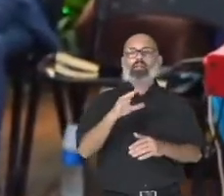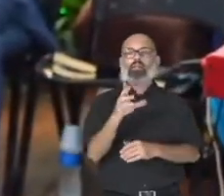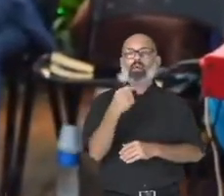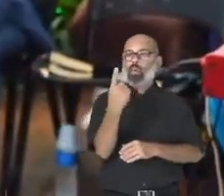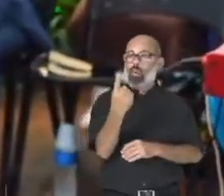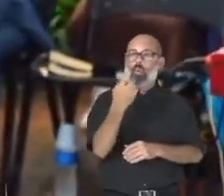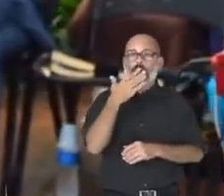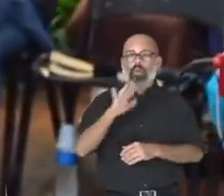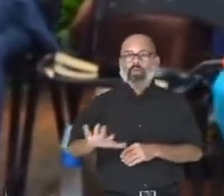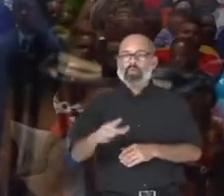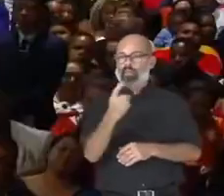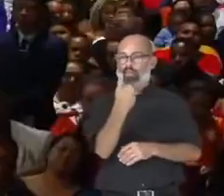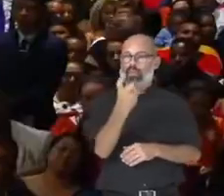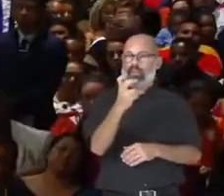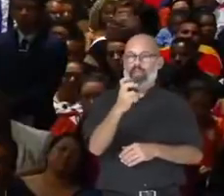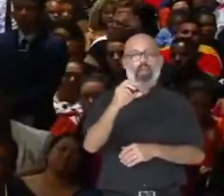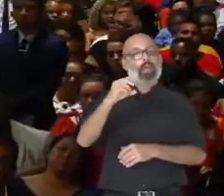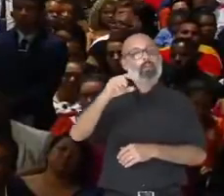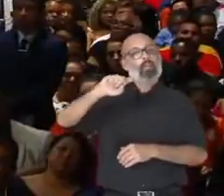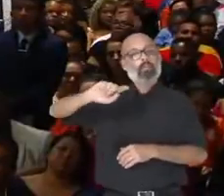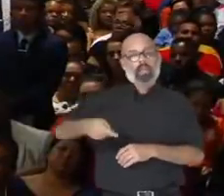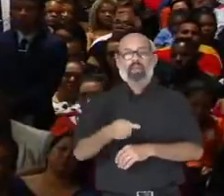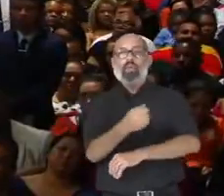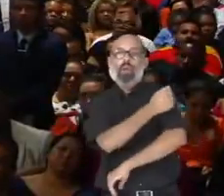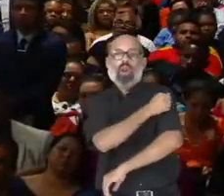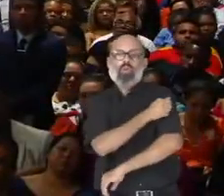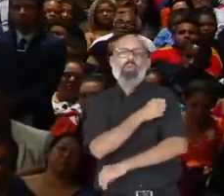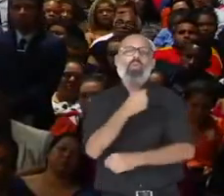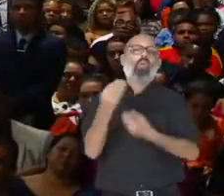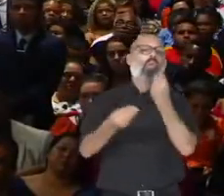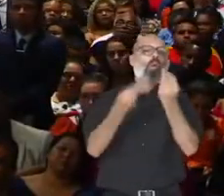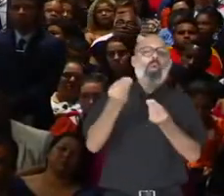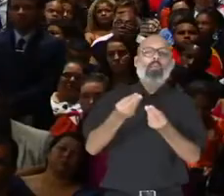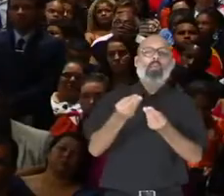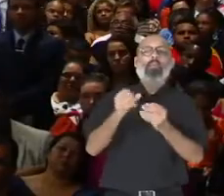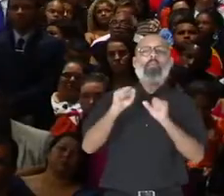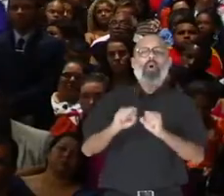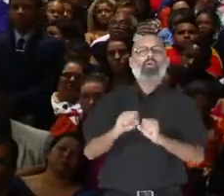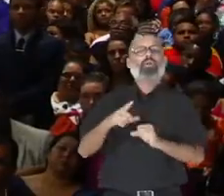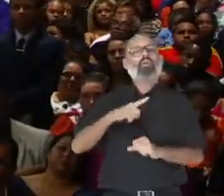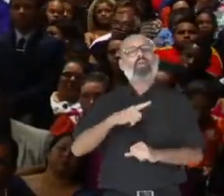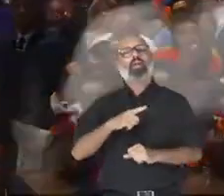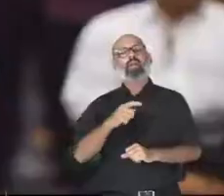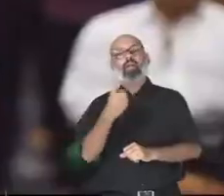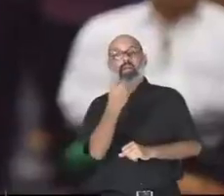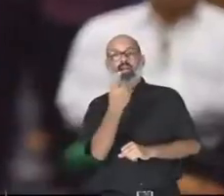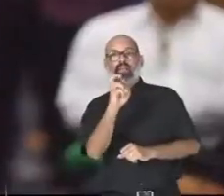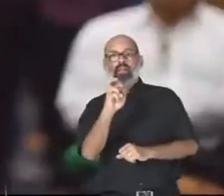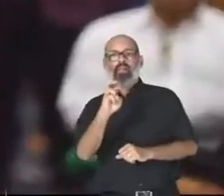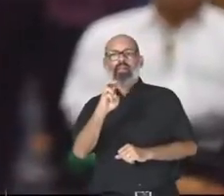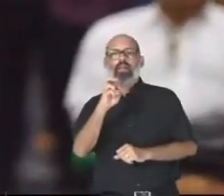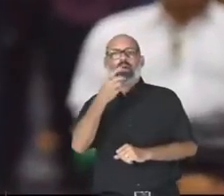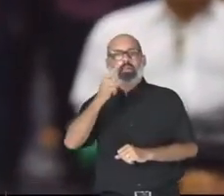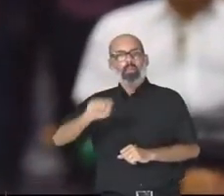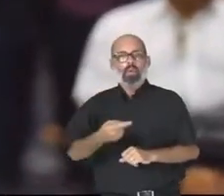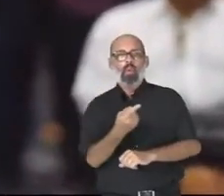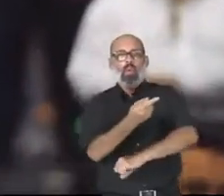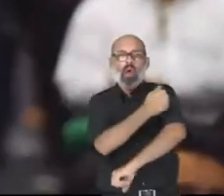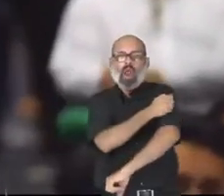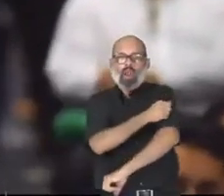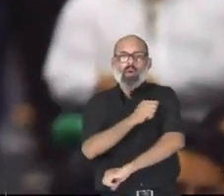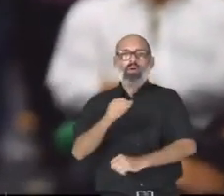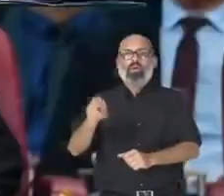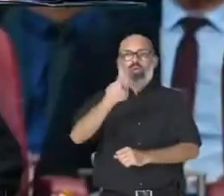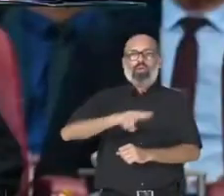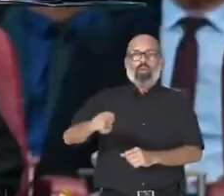tivesse uma criança, 15 mil alunos. Quem é que poderia saber que alguém poderia ter 15 mil alunos que iriam ouvir a sua pregação sem o uso